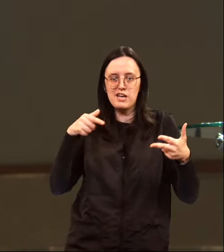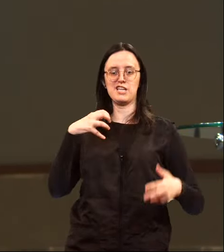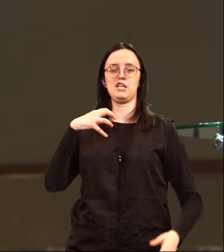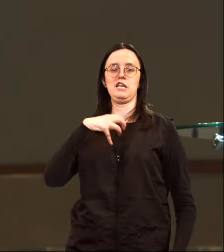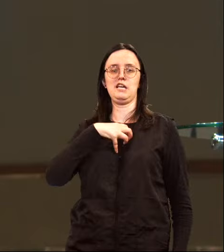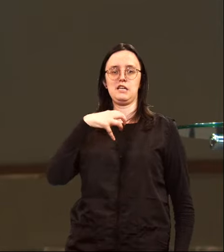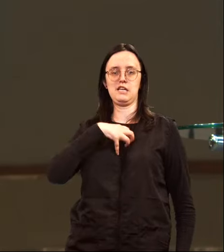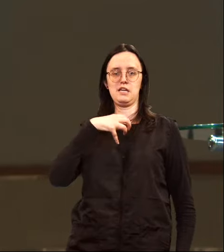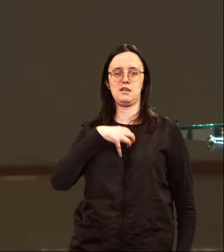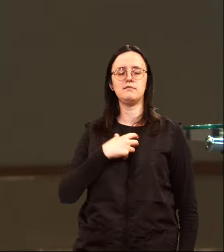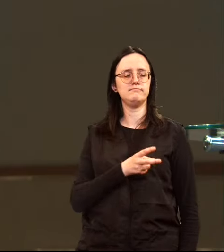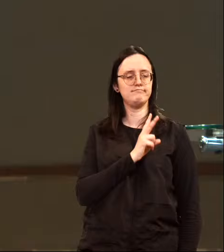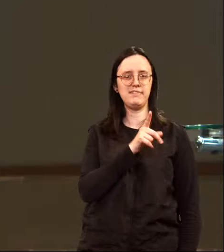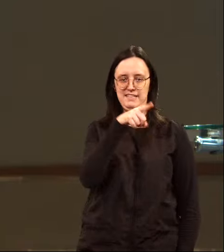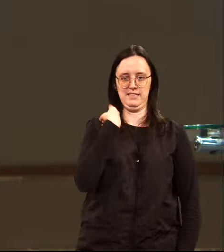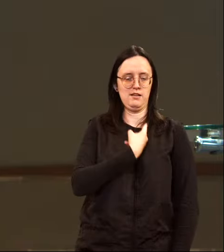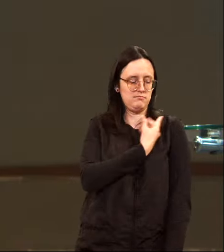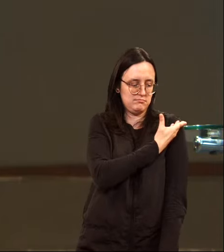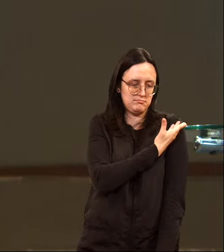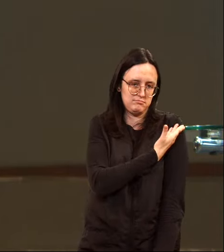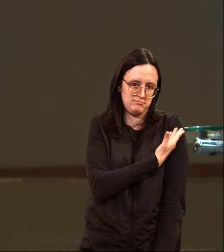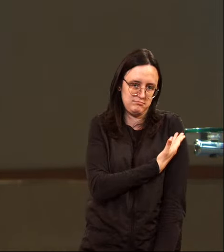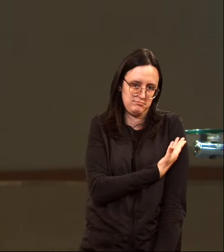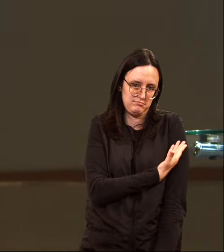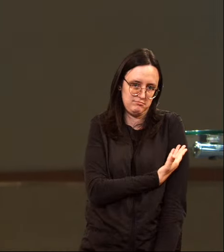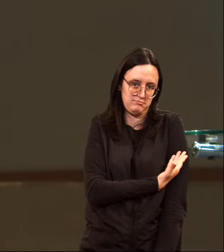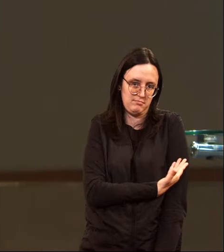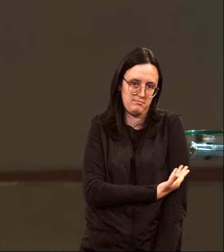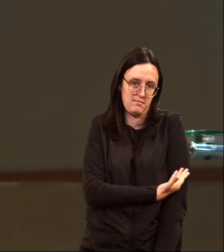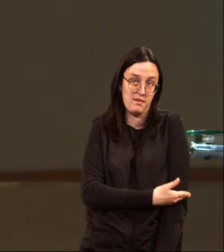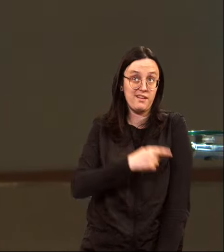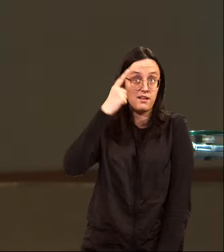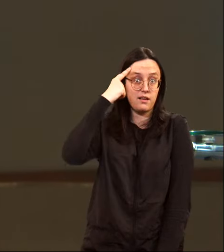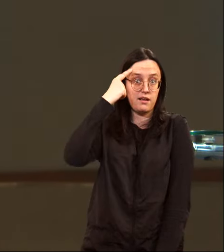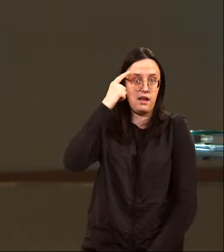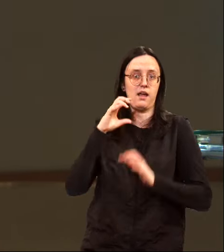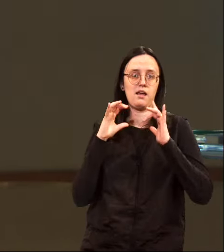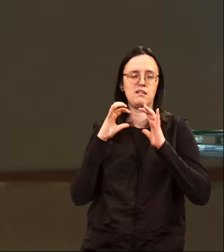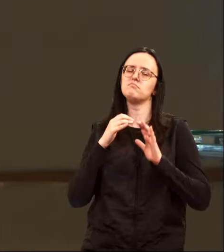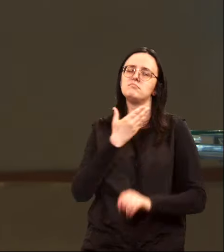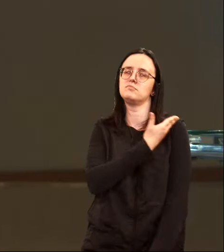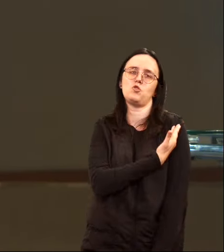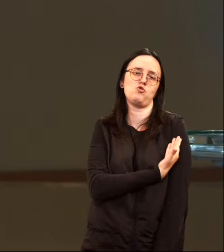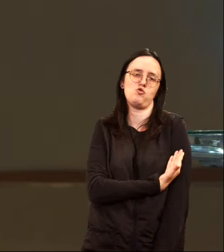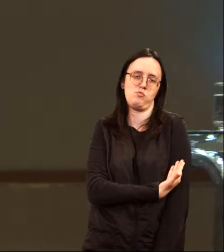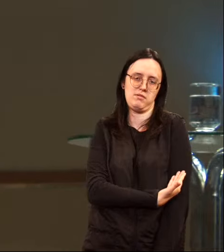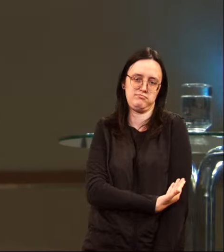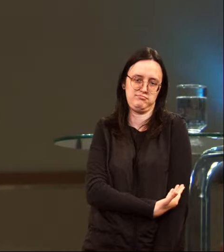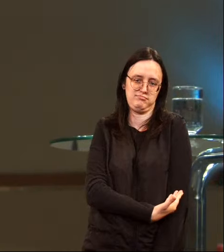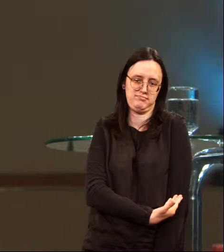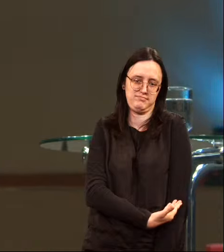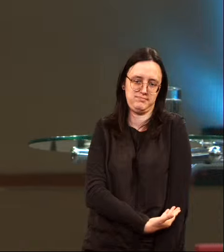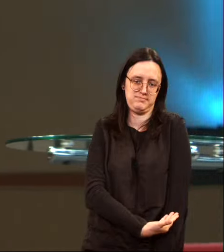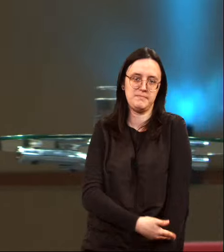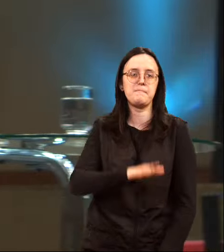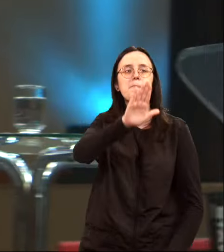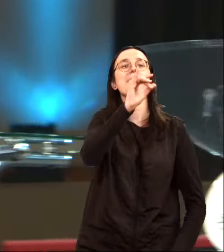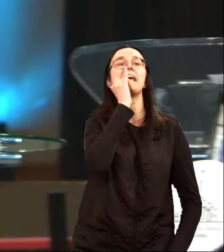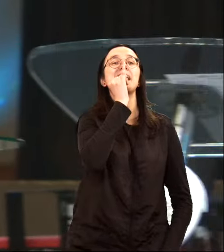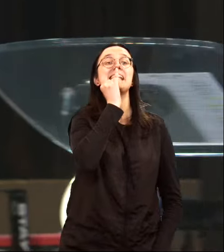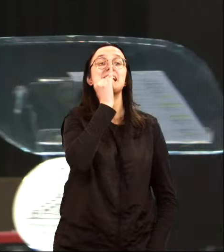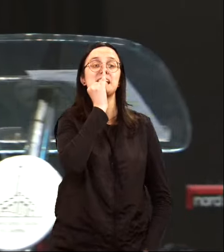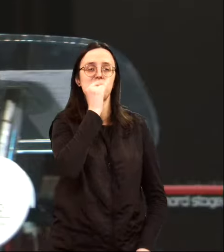forma recorrente, o nosso cérebro, ele automatiza. Quer ver um